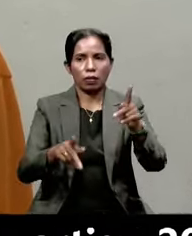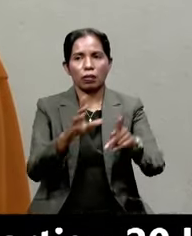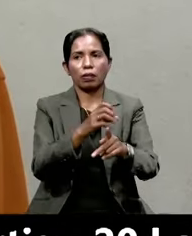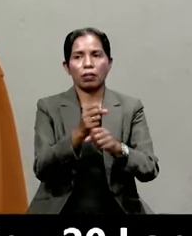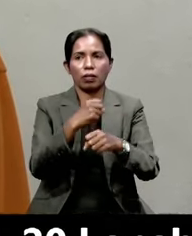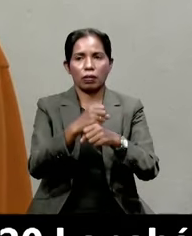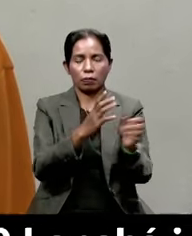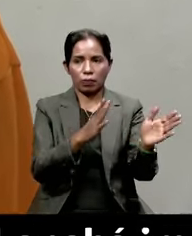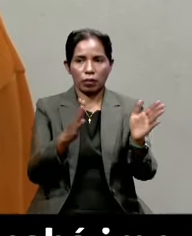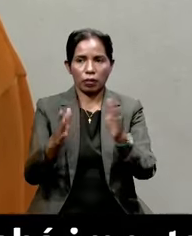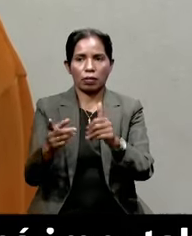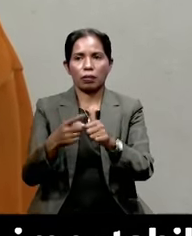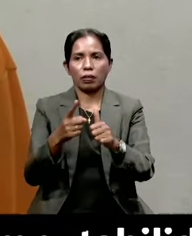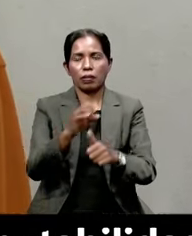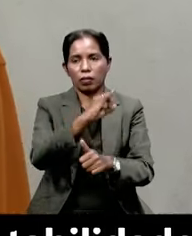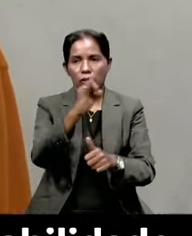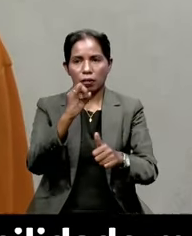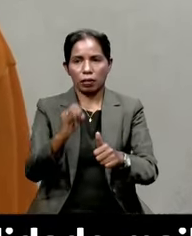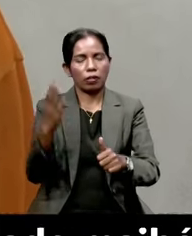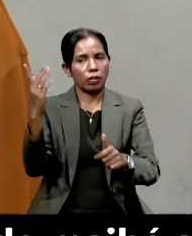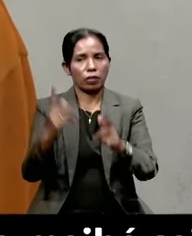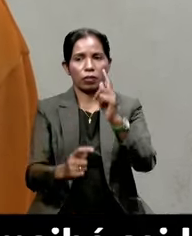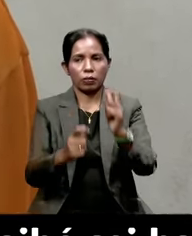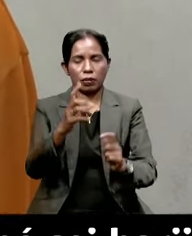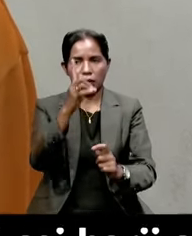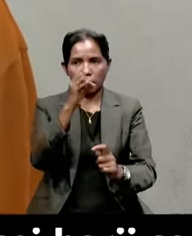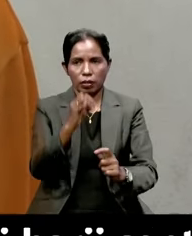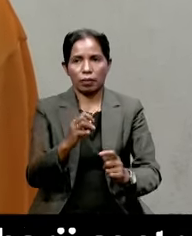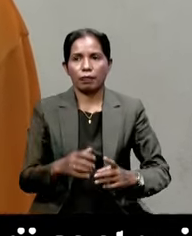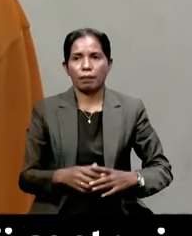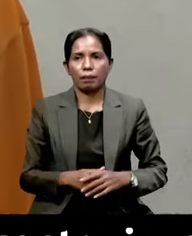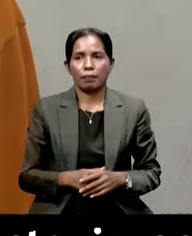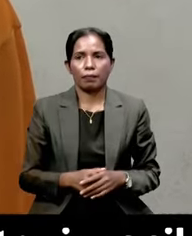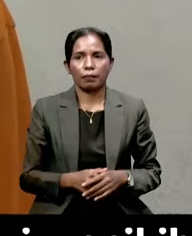submete para processo primeiro interrogatório e a tribunal dele. João Carlos, GMN.